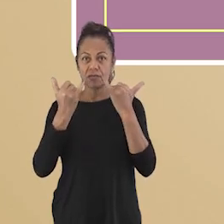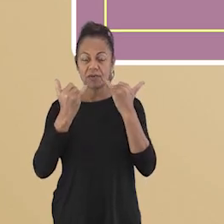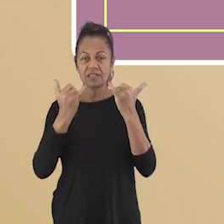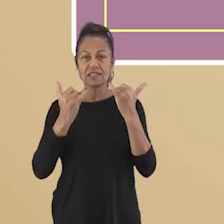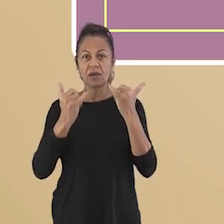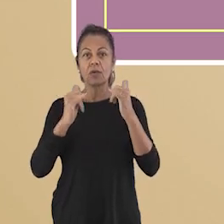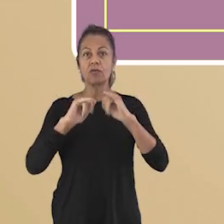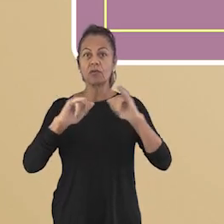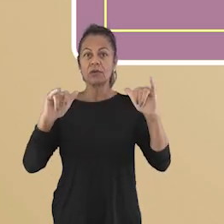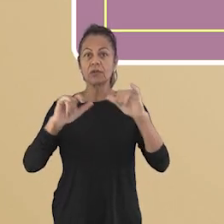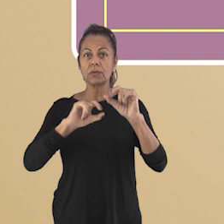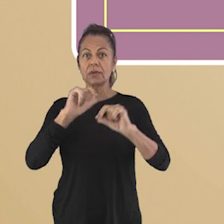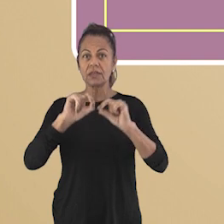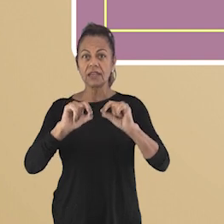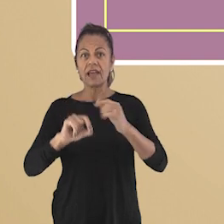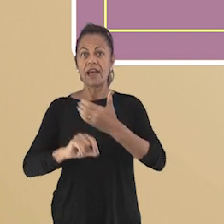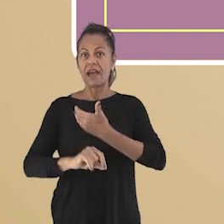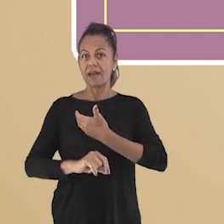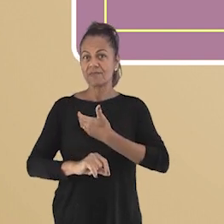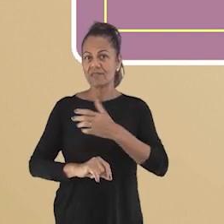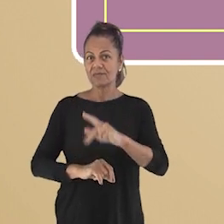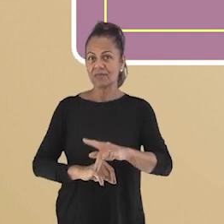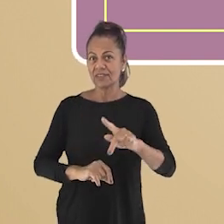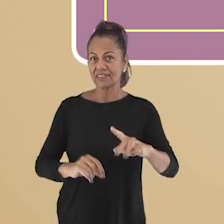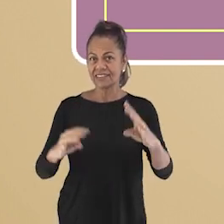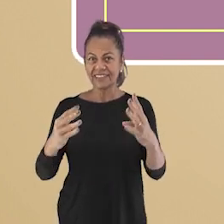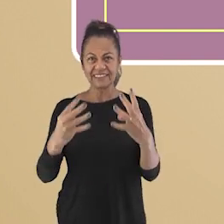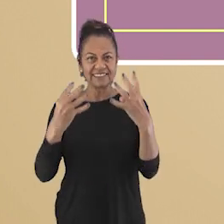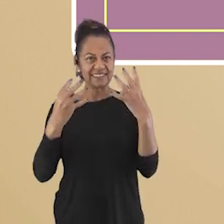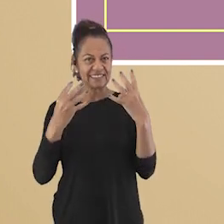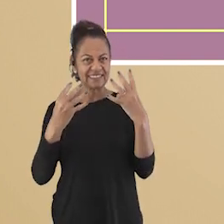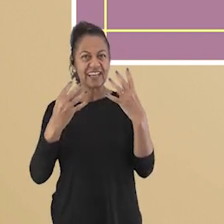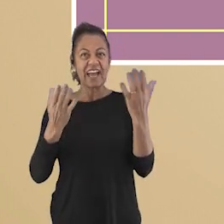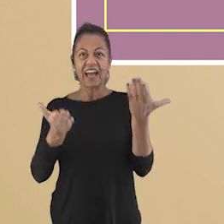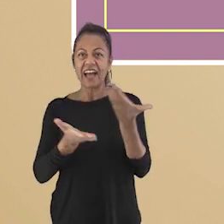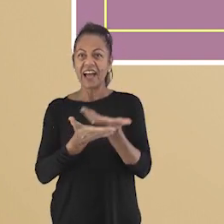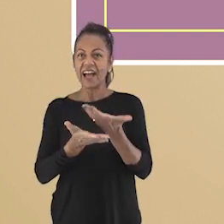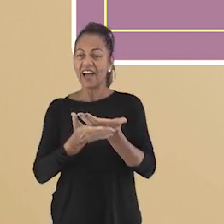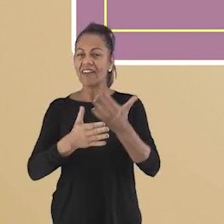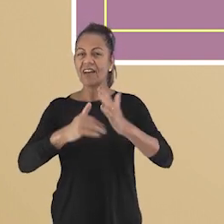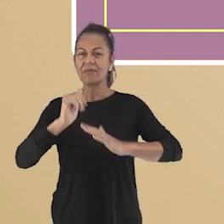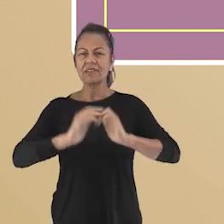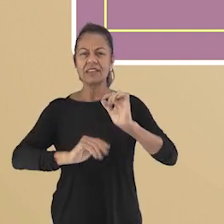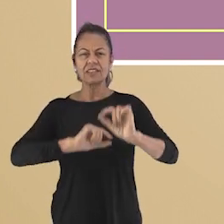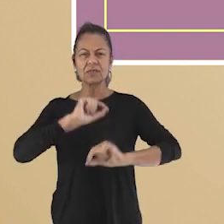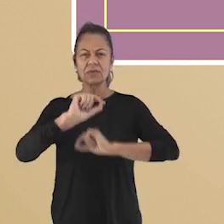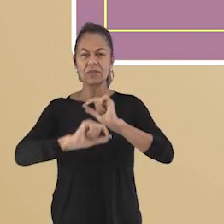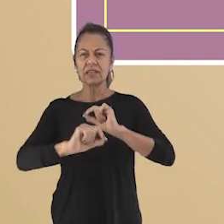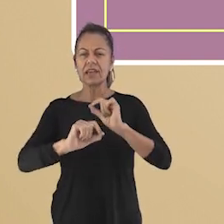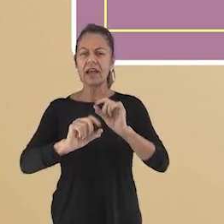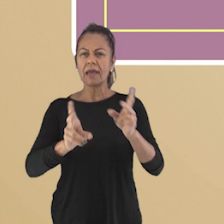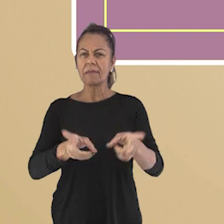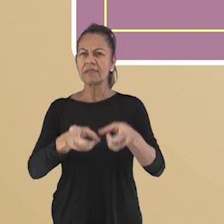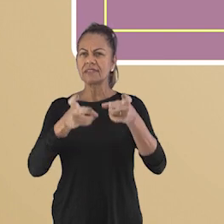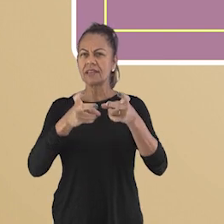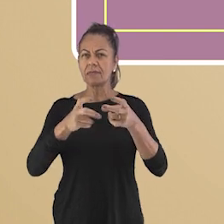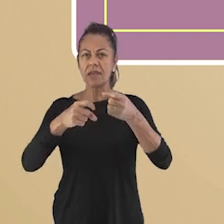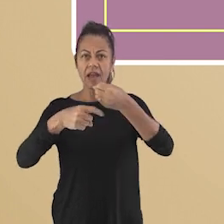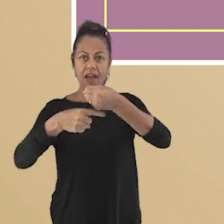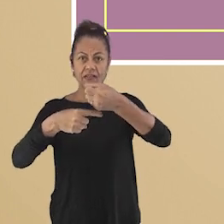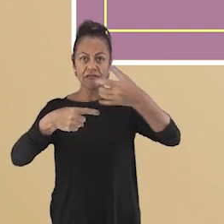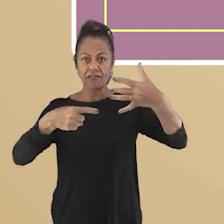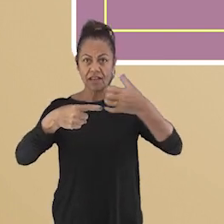você, amigo professor que está aqui nos acompanhando, a habilidade da aula de hoje é identificar frações equivalentes. E os